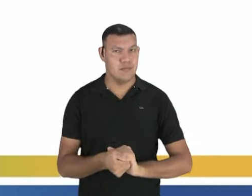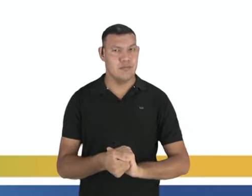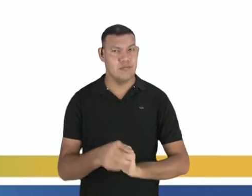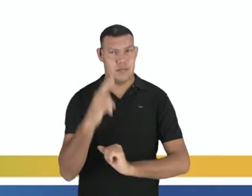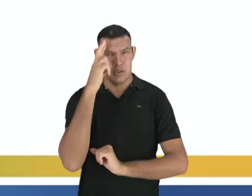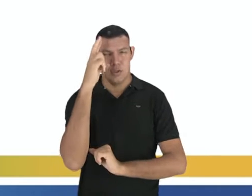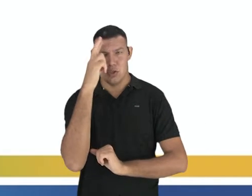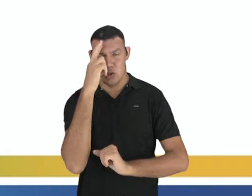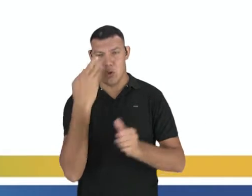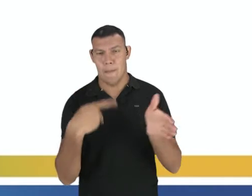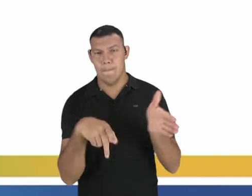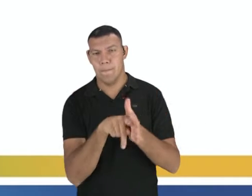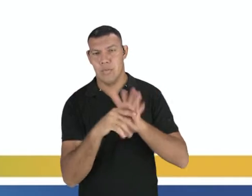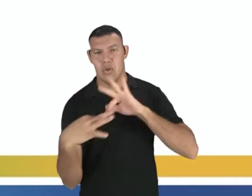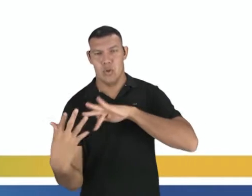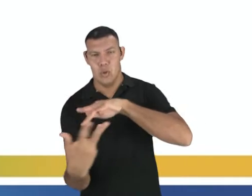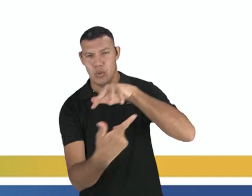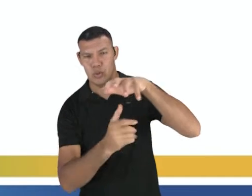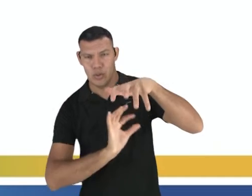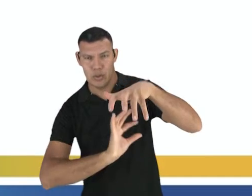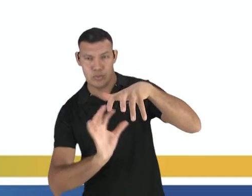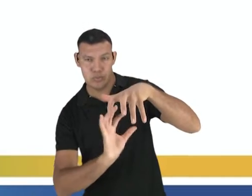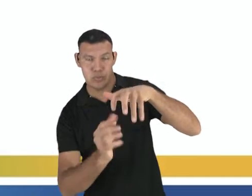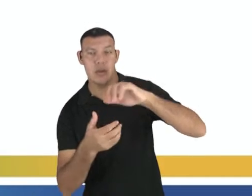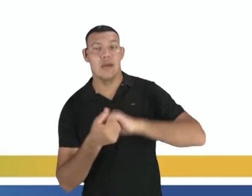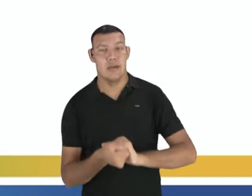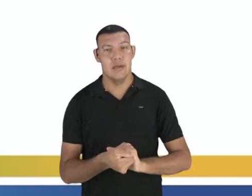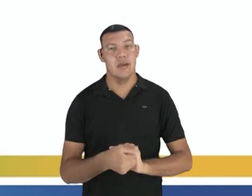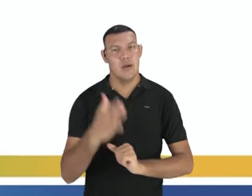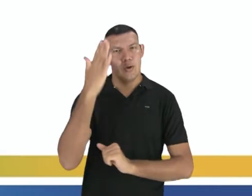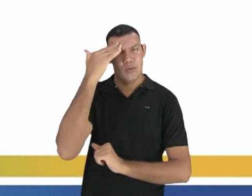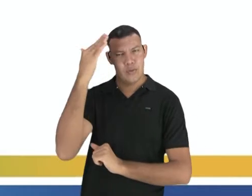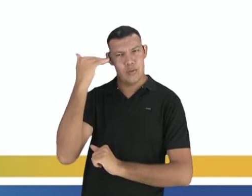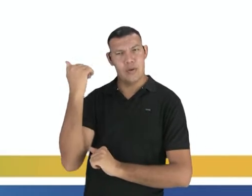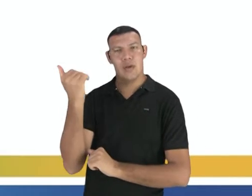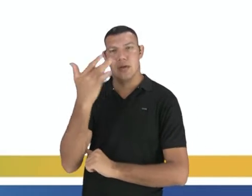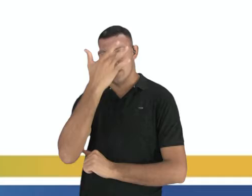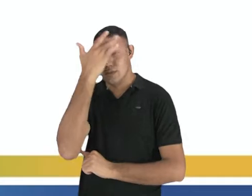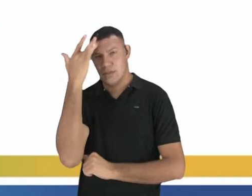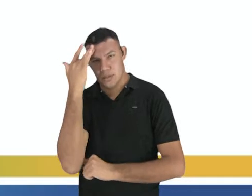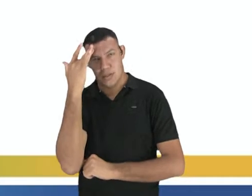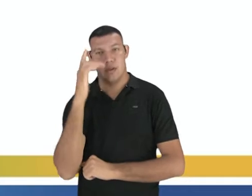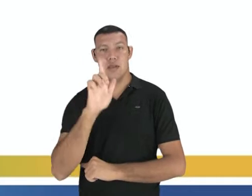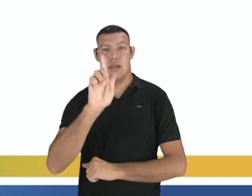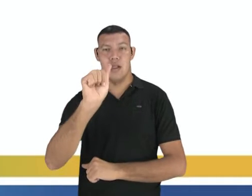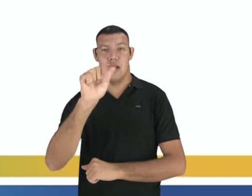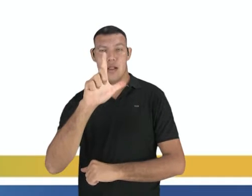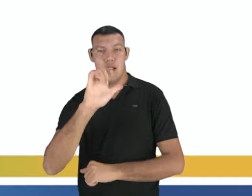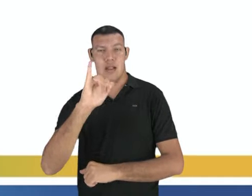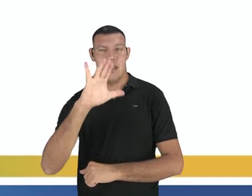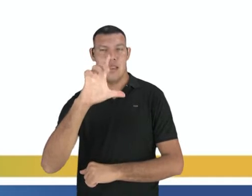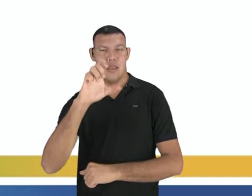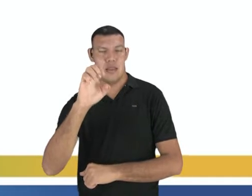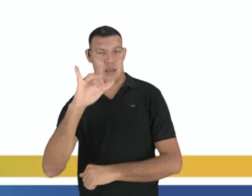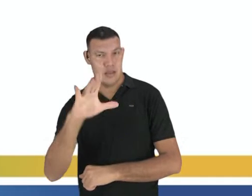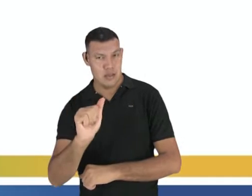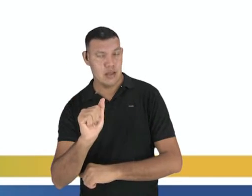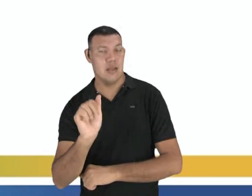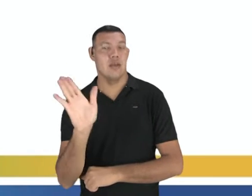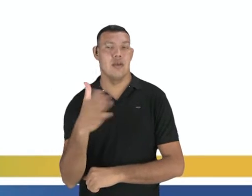na história ocidental, ela surgiu por pensadores como Galileu Galilei, Francis Bacon, René Descartes.